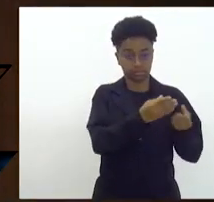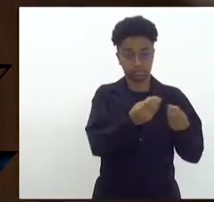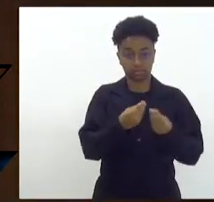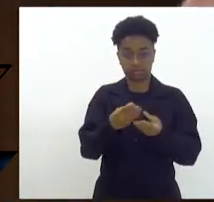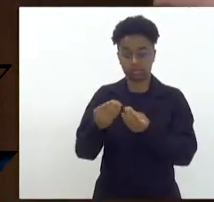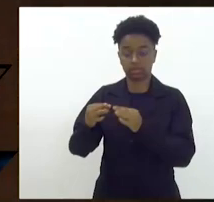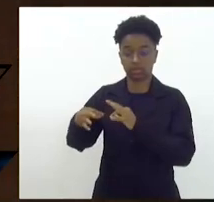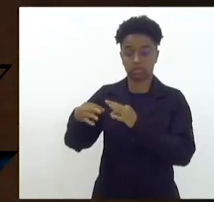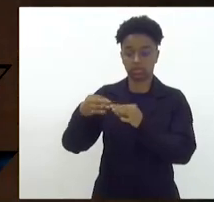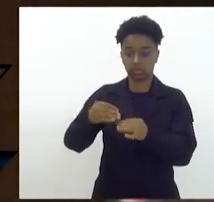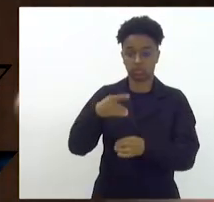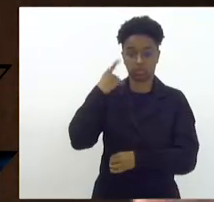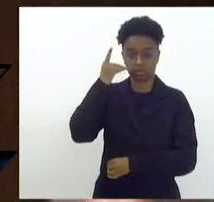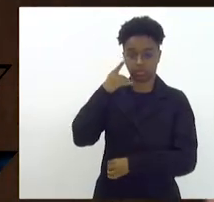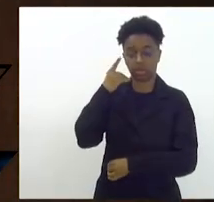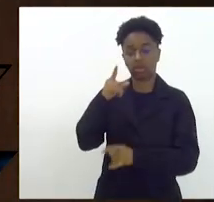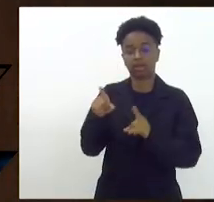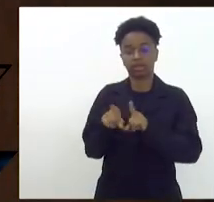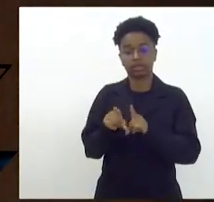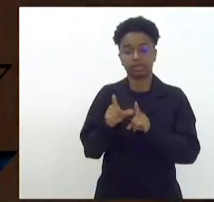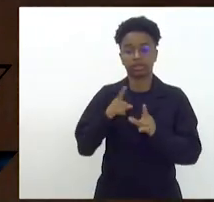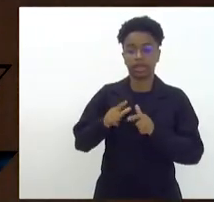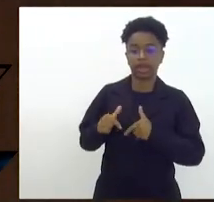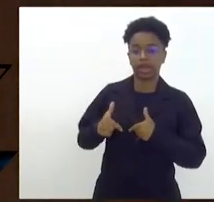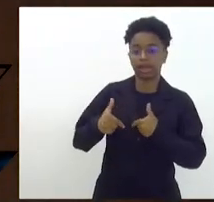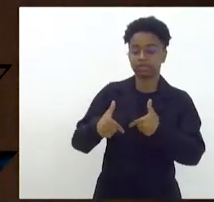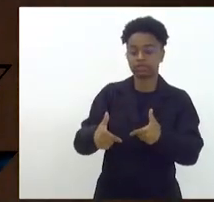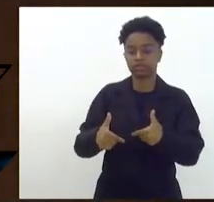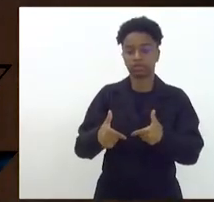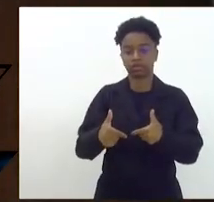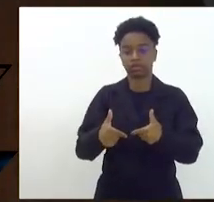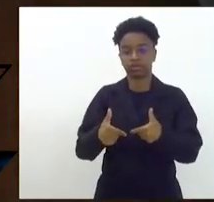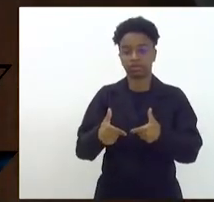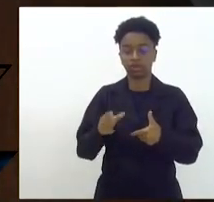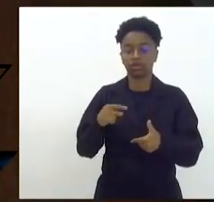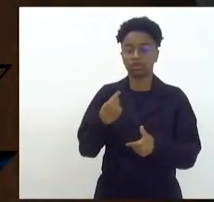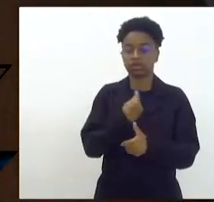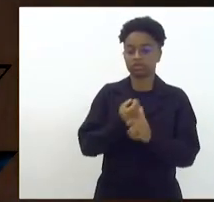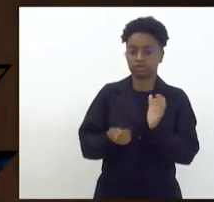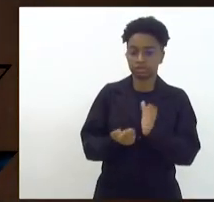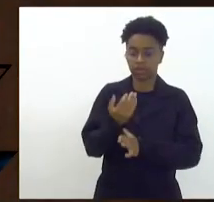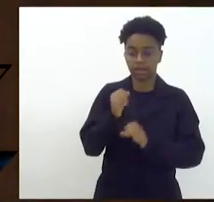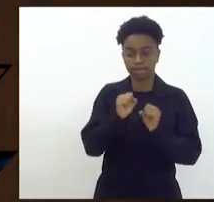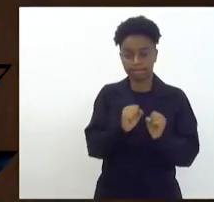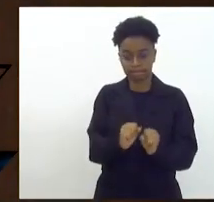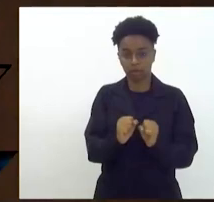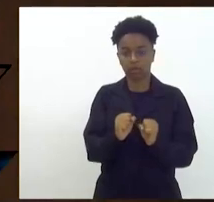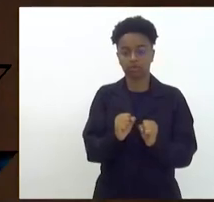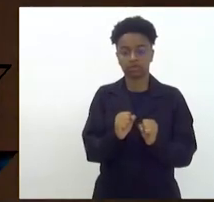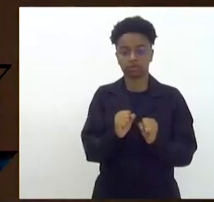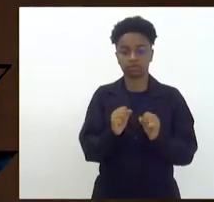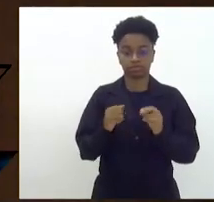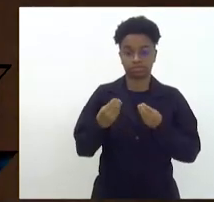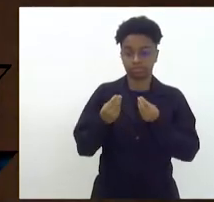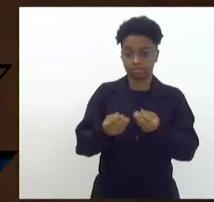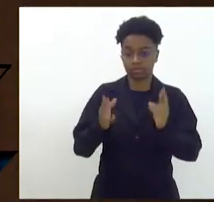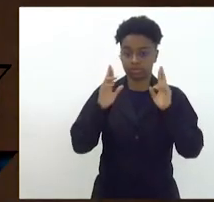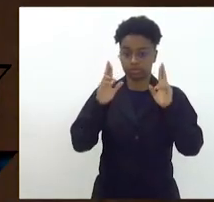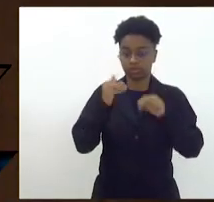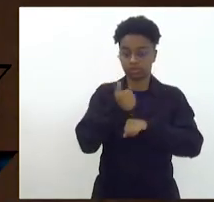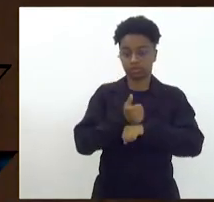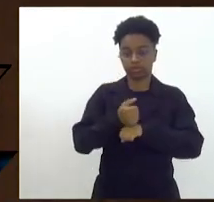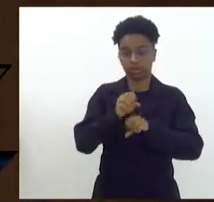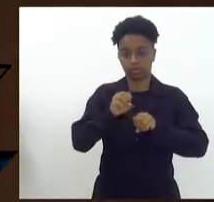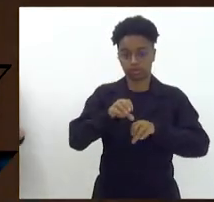hoje uma ação civil pública é impetrada pelo nosso mandato que podes trazer Esperança aos profissionais de Educação